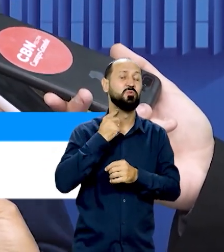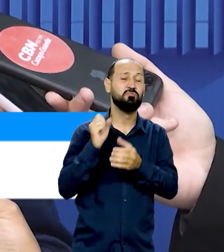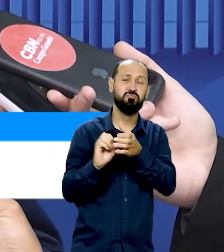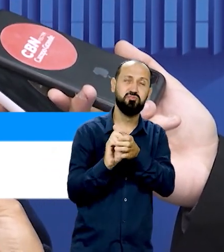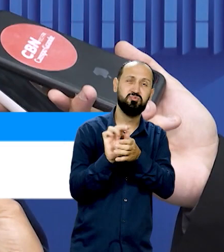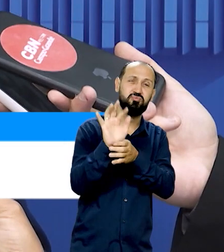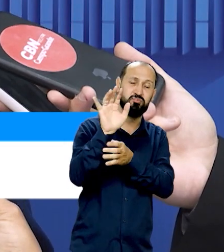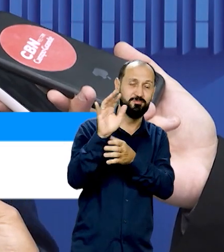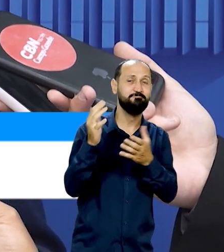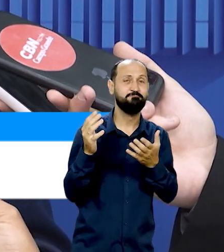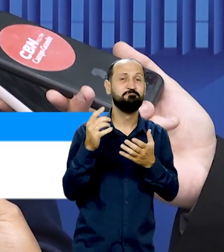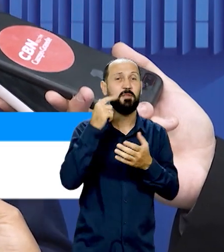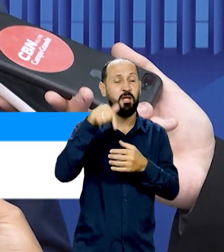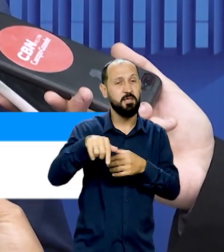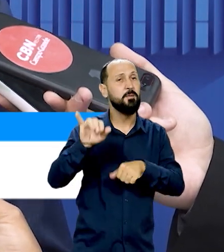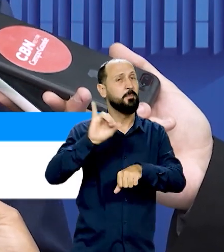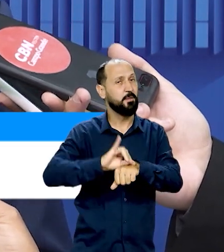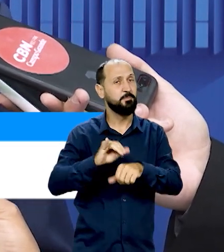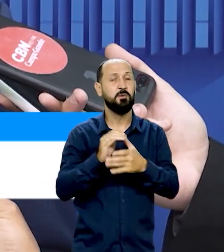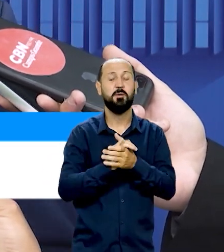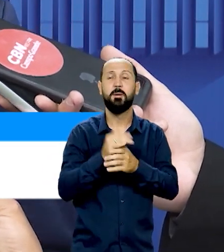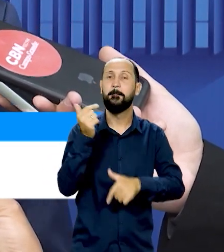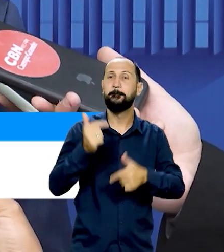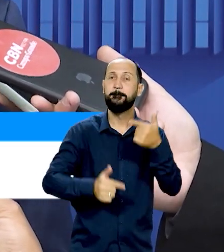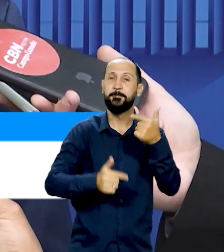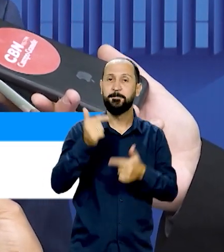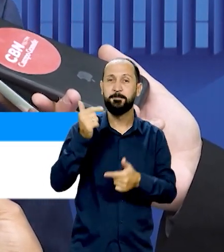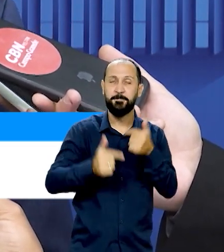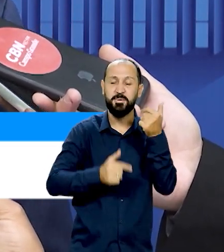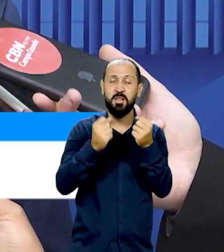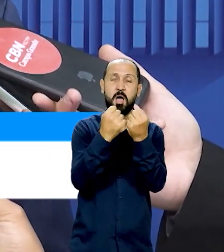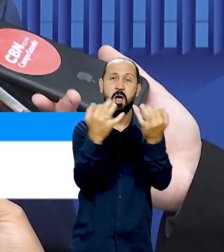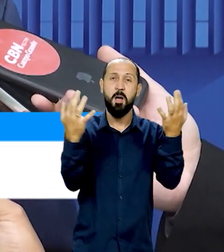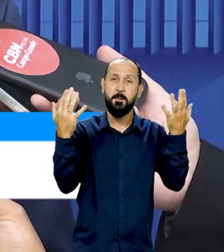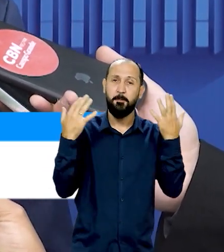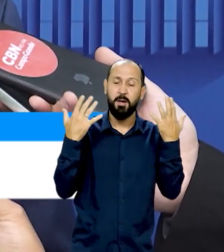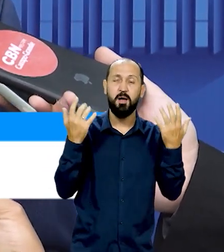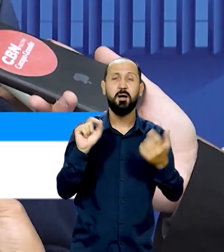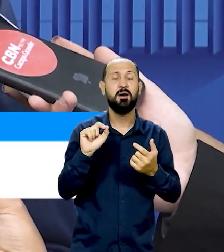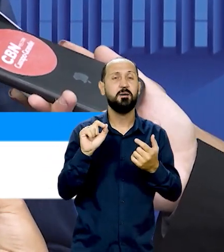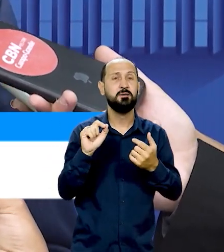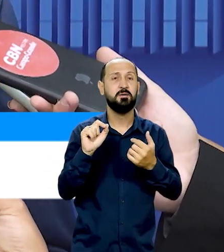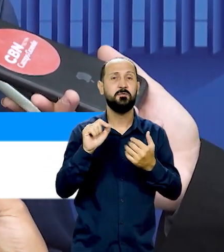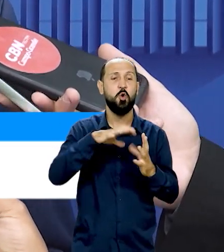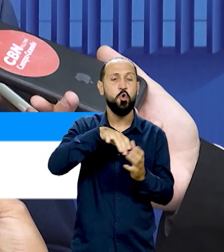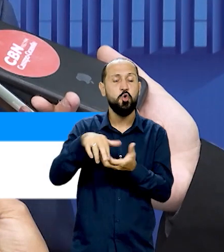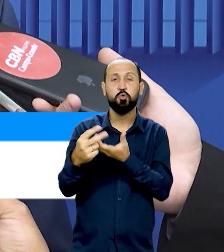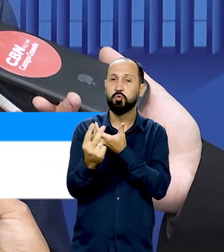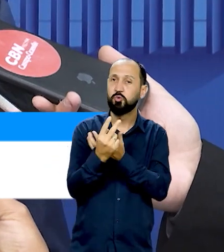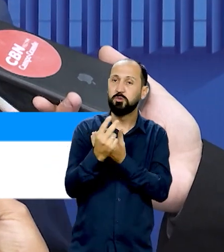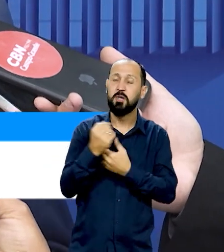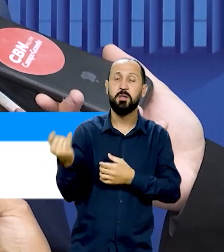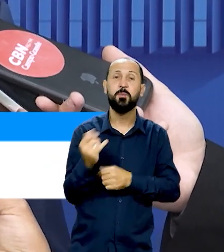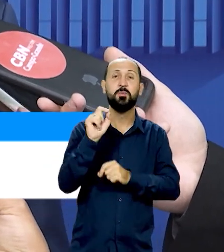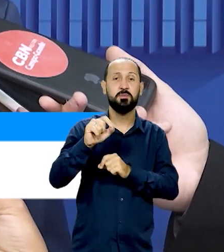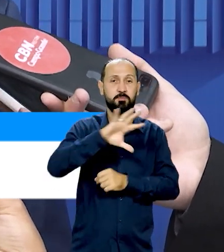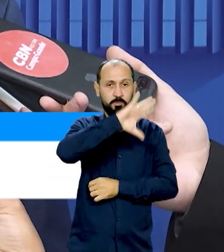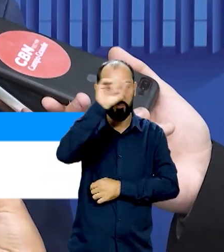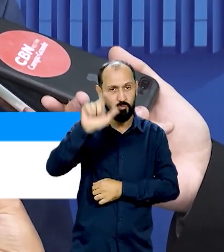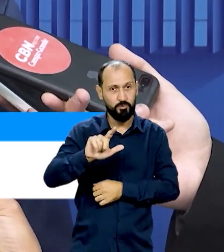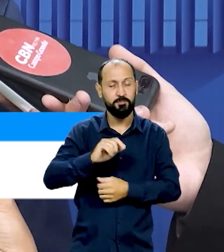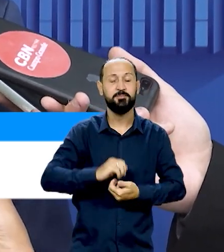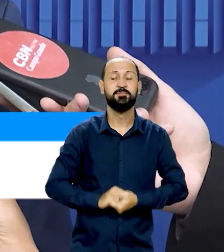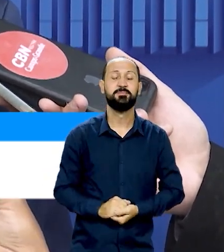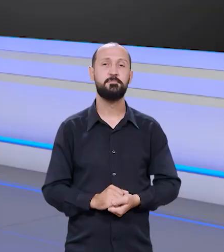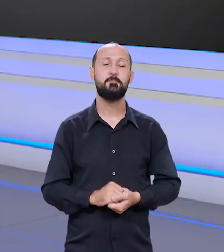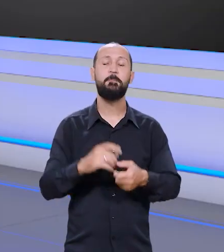a mais do que o GNV também para a capital. Então é uma política ambiental muito sustentável, importante para o